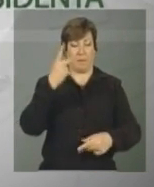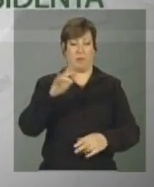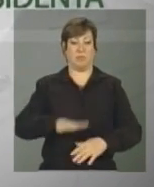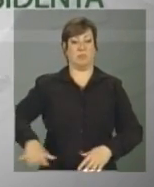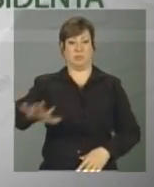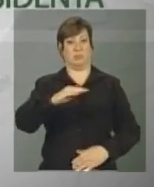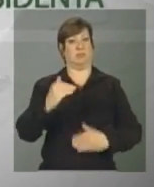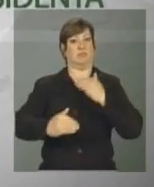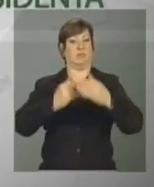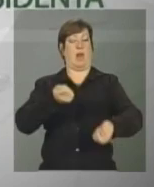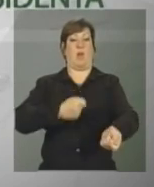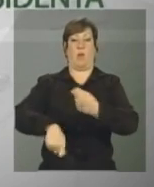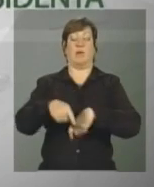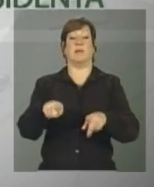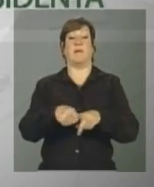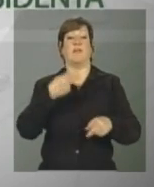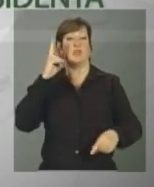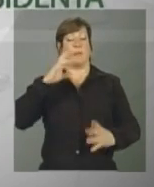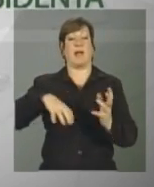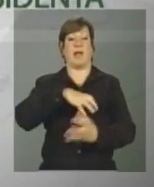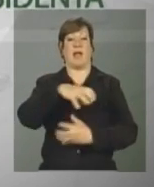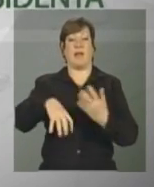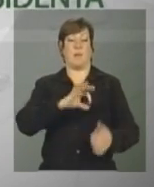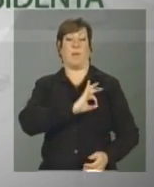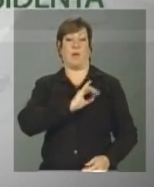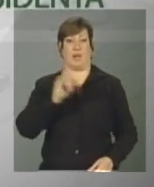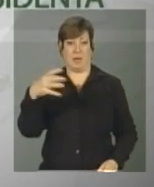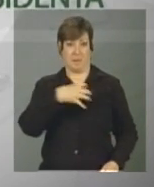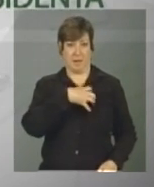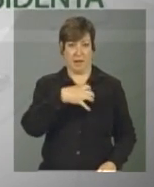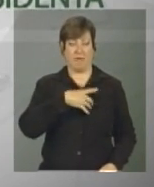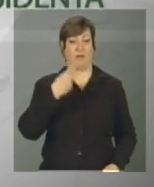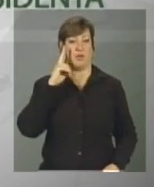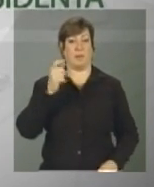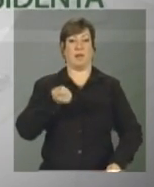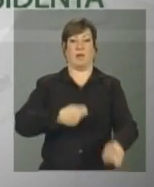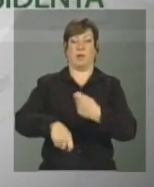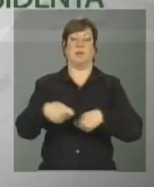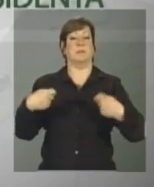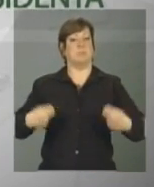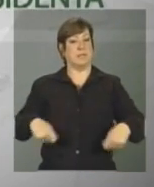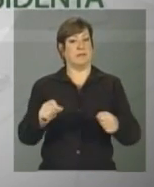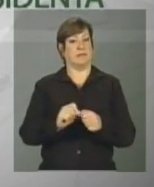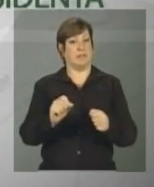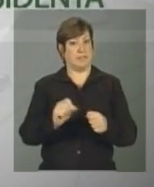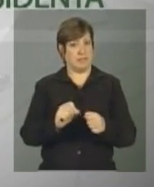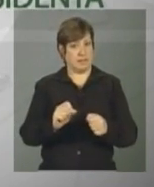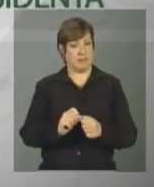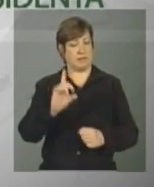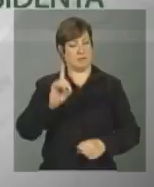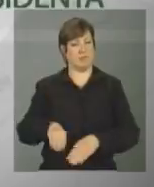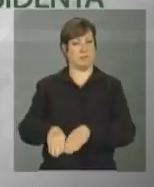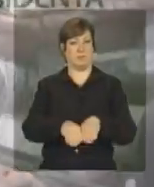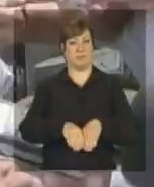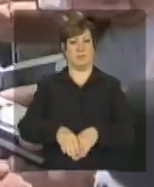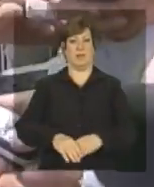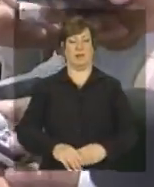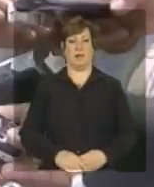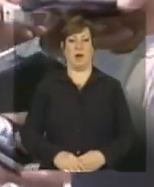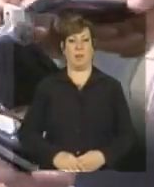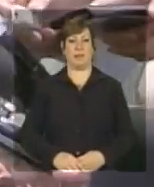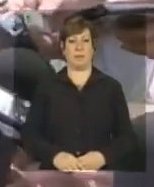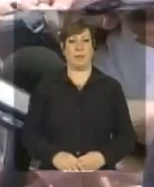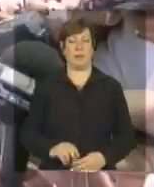regional e falou também sobre a greve dos policiais na Bahia, reforçando que as negociações devem ser feitas de forma democrática. A senhora ainda